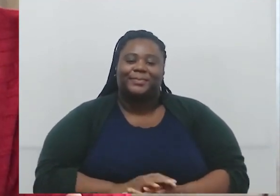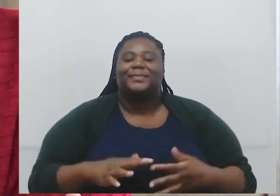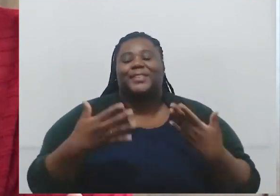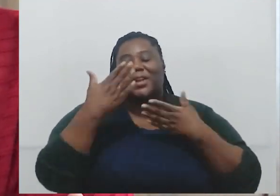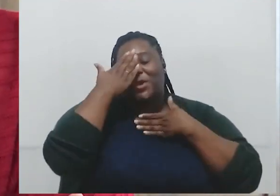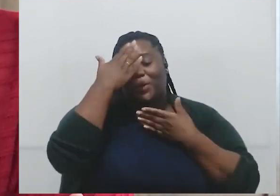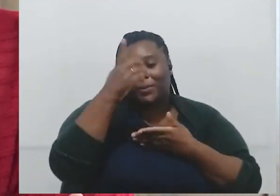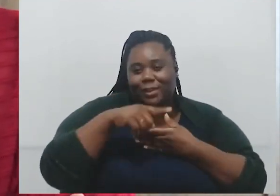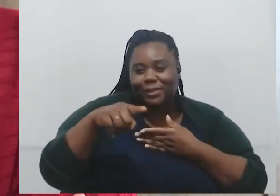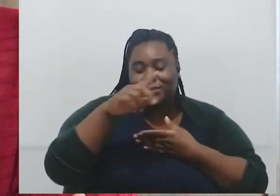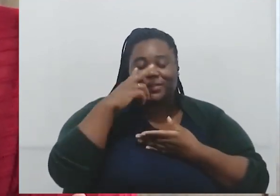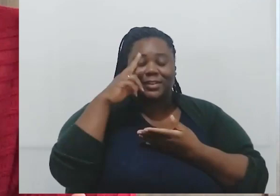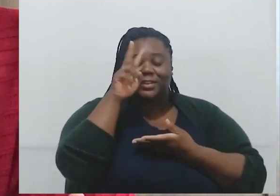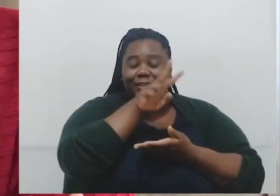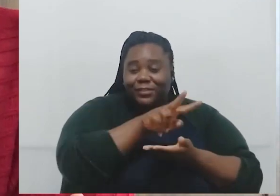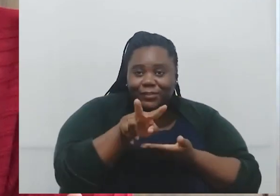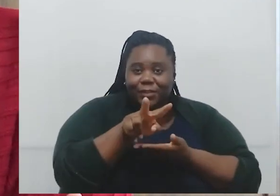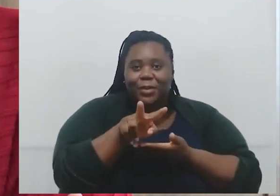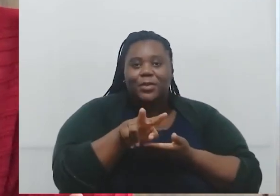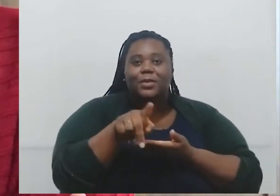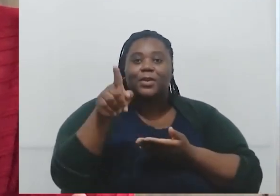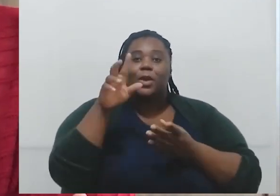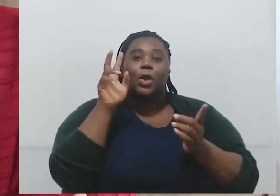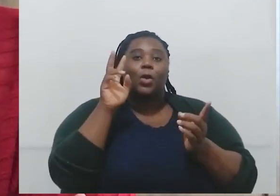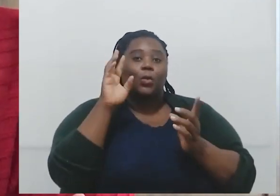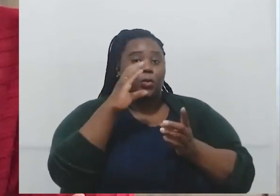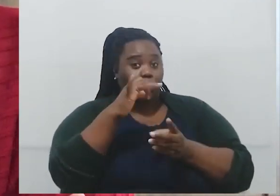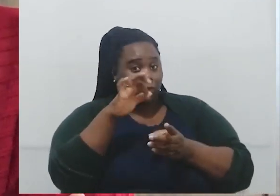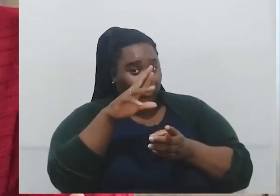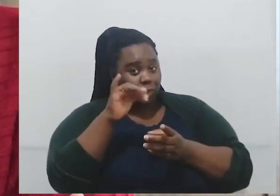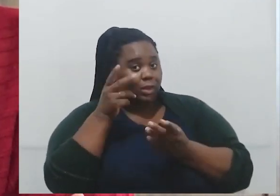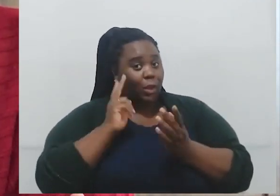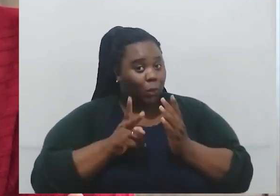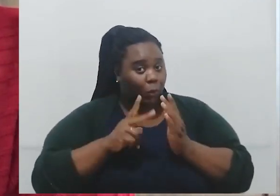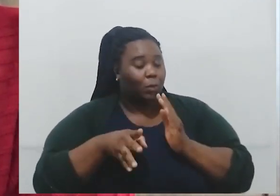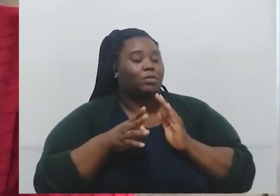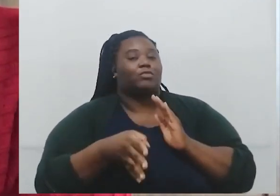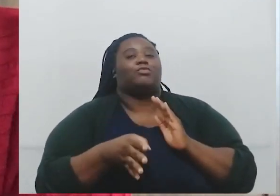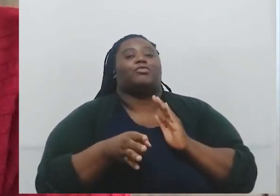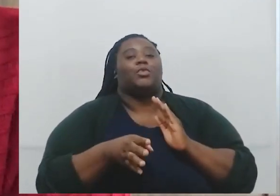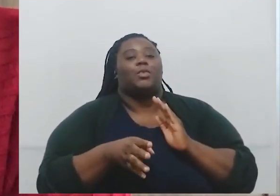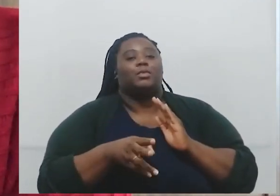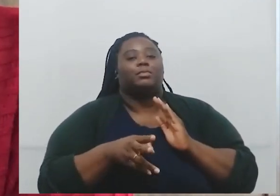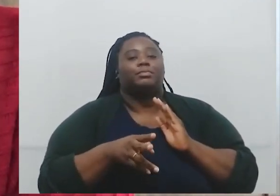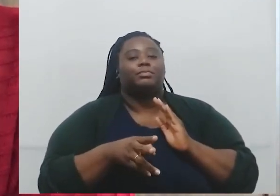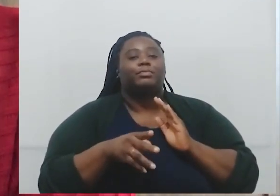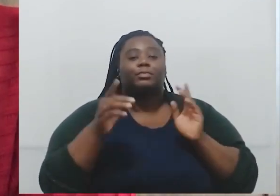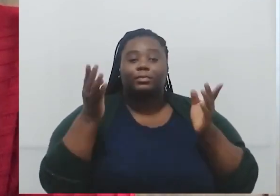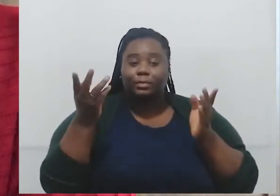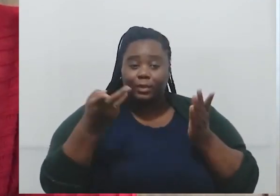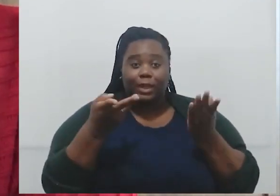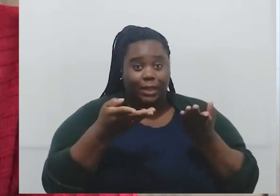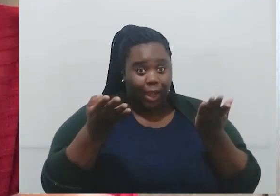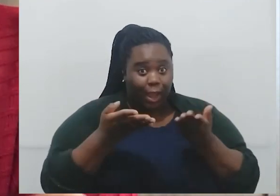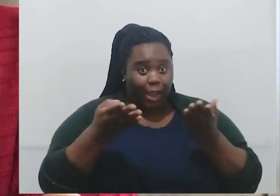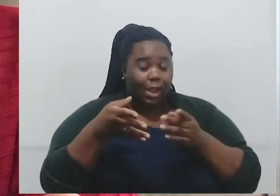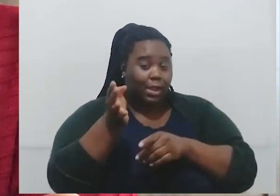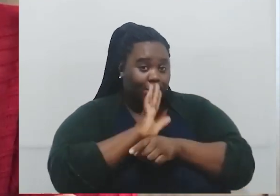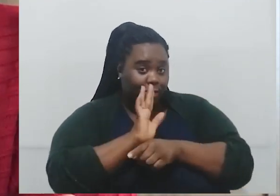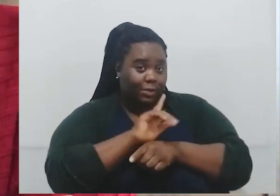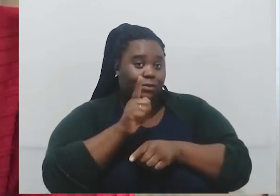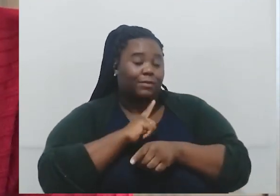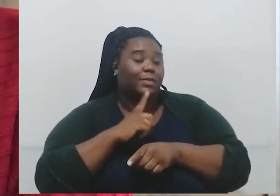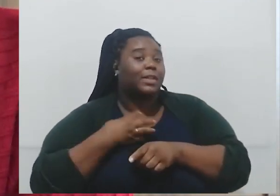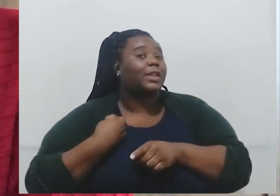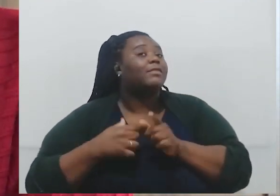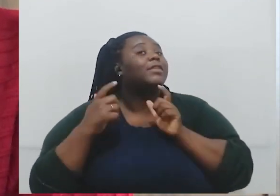Obrigada a você que assistiu. O Circuito em Casa segue com muitas outras atrações. Esse vídeo estará disponível nos canais